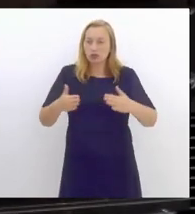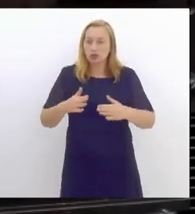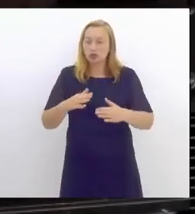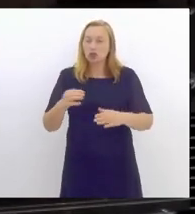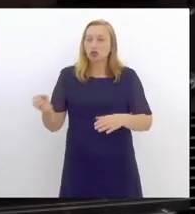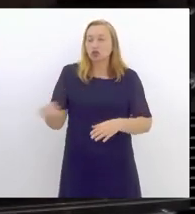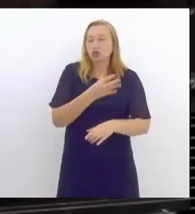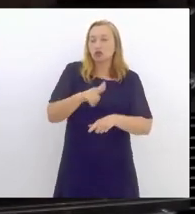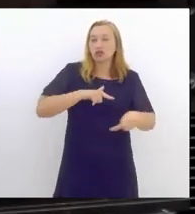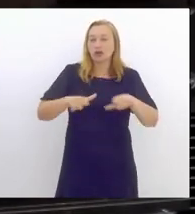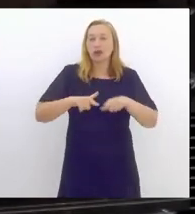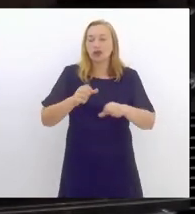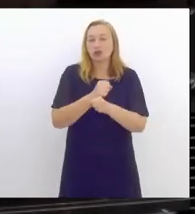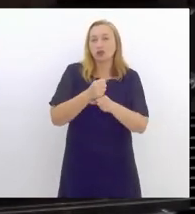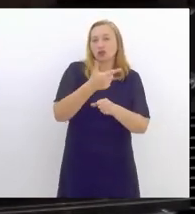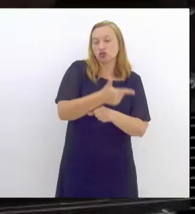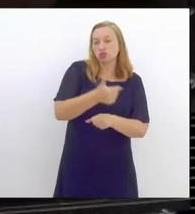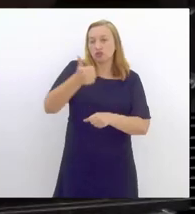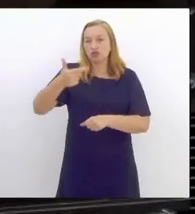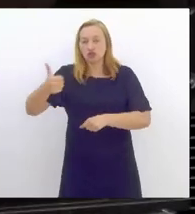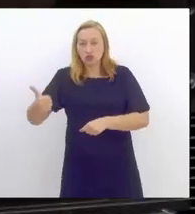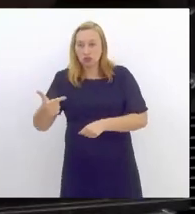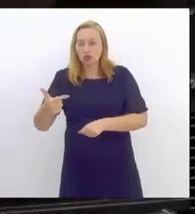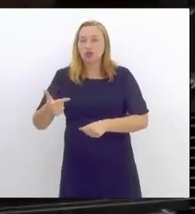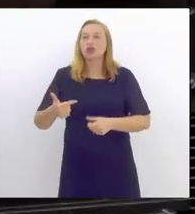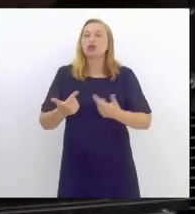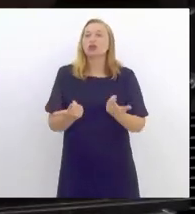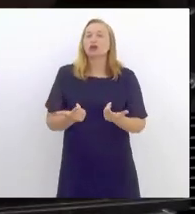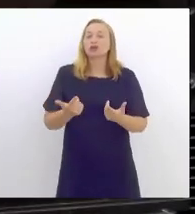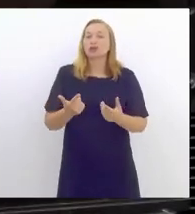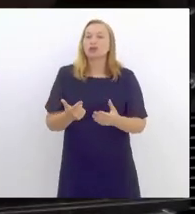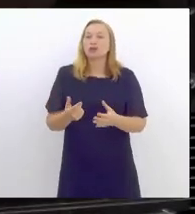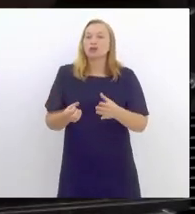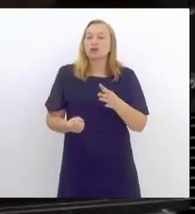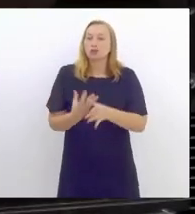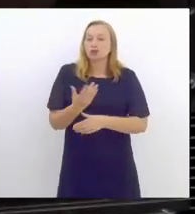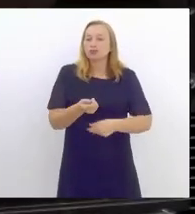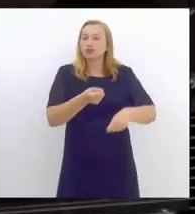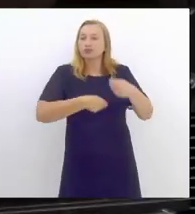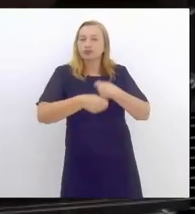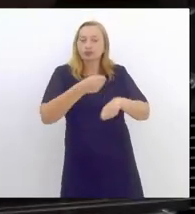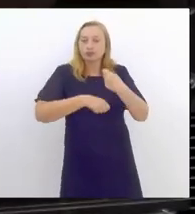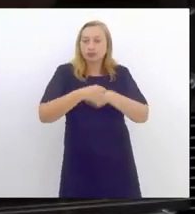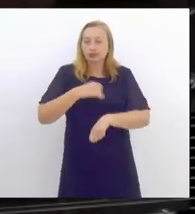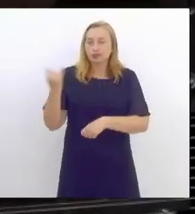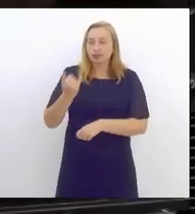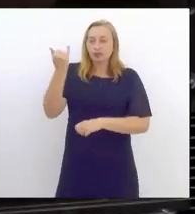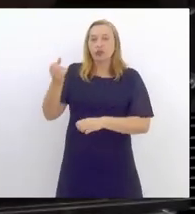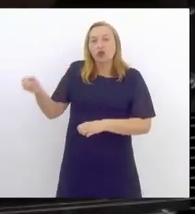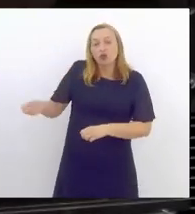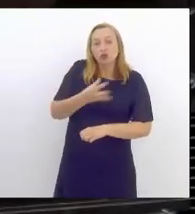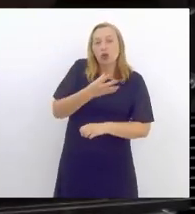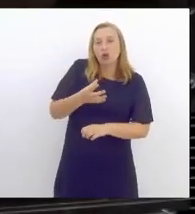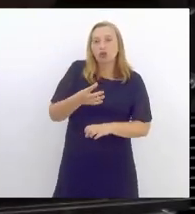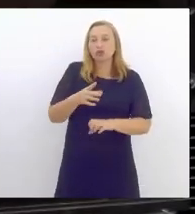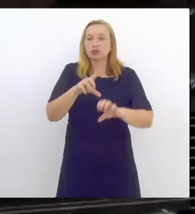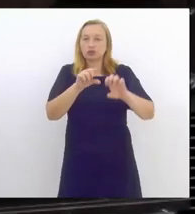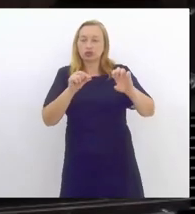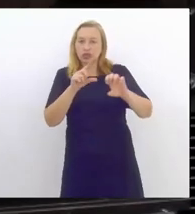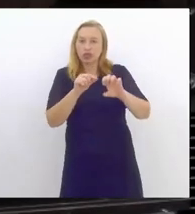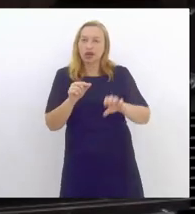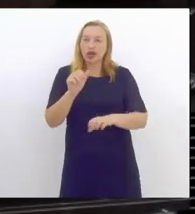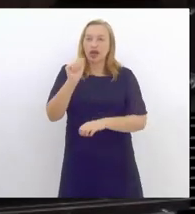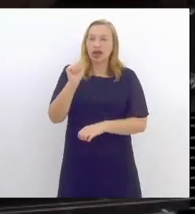2022. Reconstruímos um ambiente de negócio favorável à chegada de novos empreendimentos como Amazon,